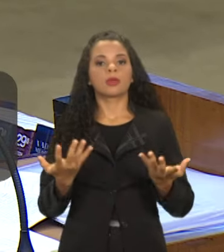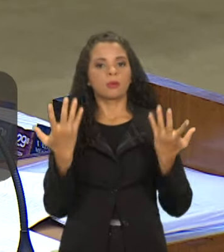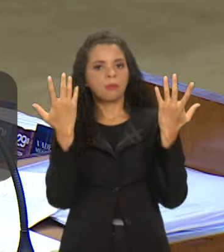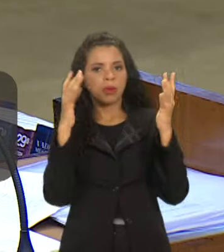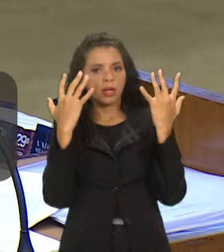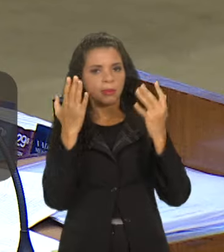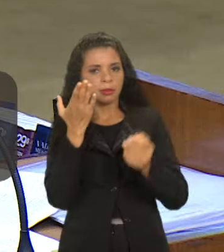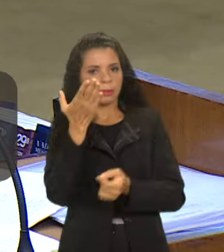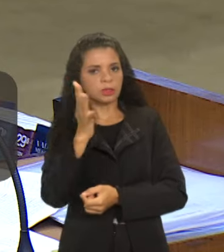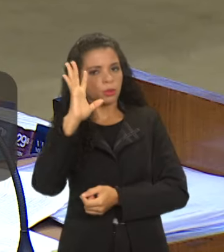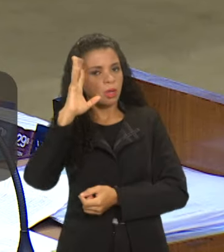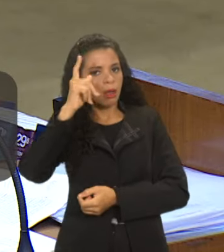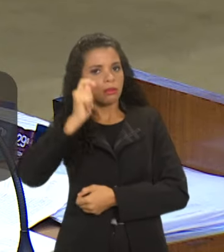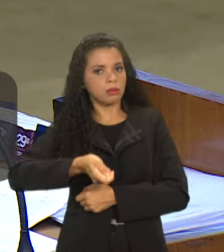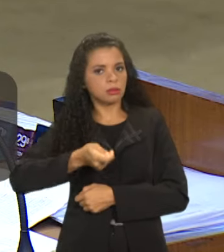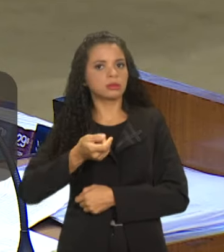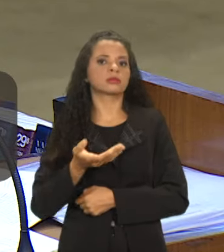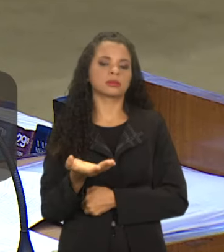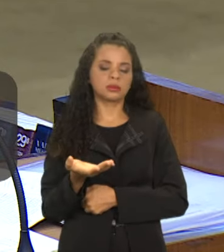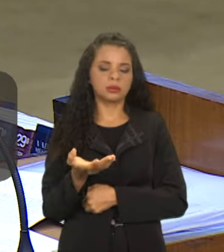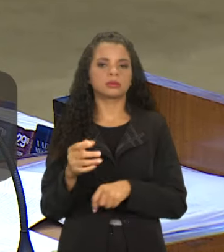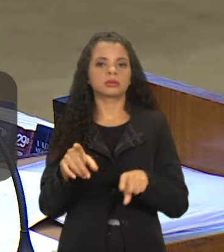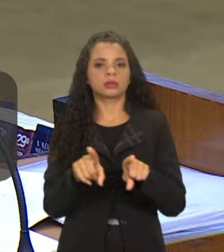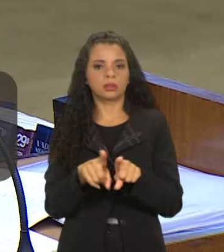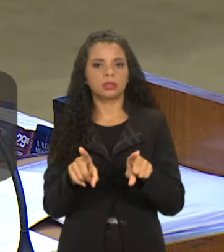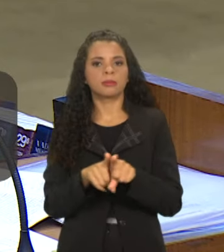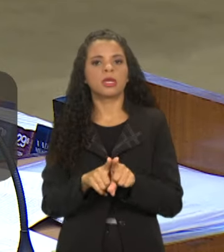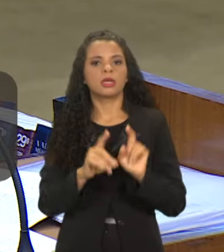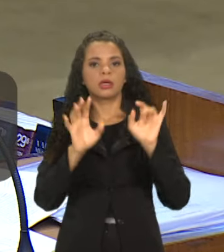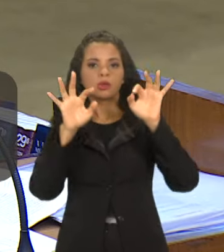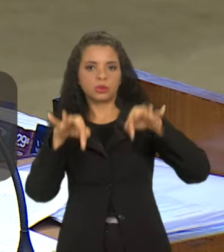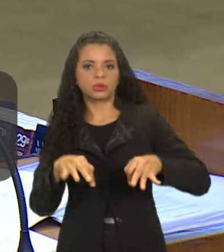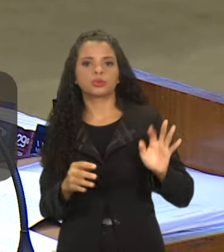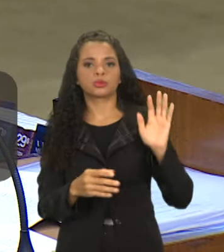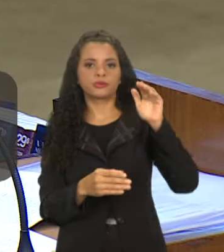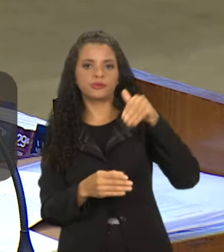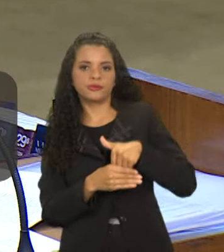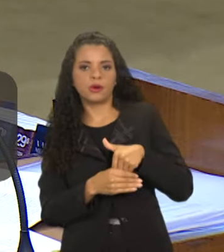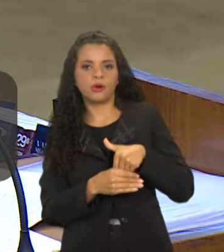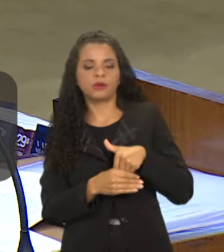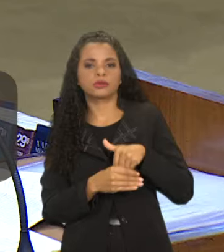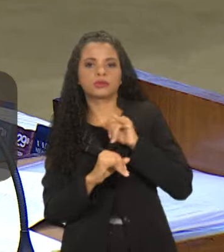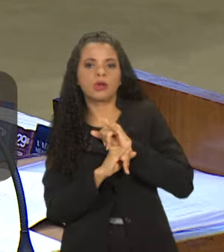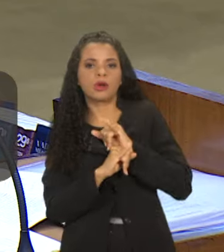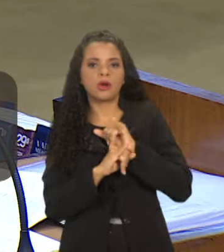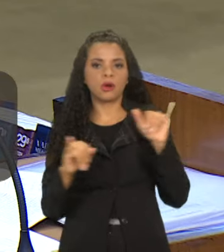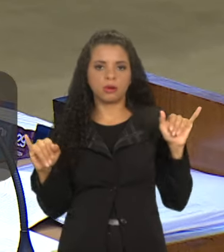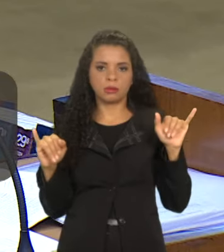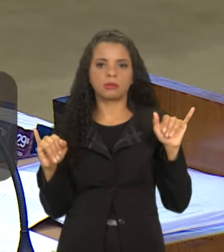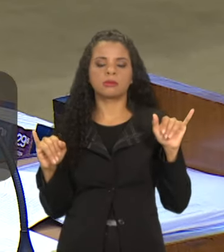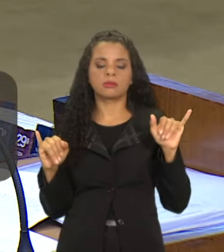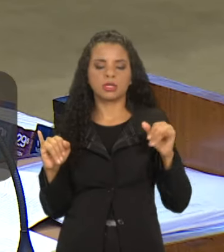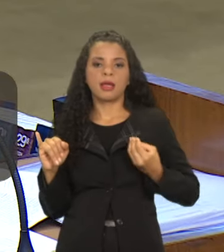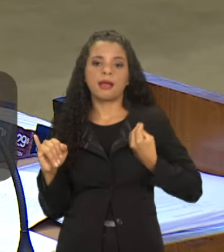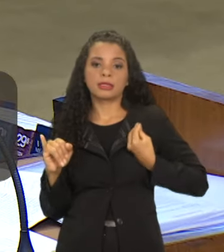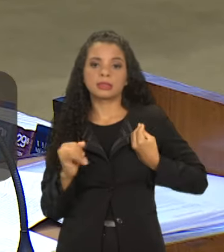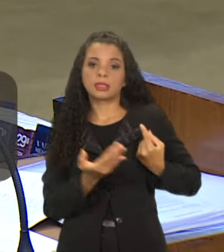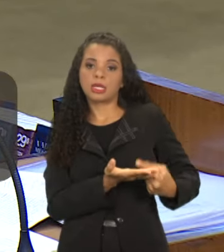Excelência, que também consta da conclusão do voto, de comunicar a existência desse